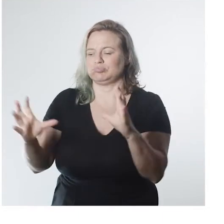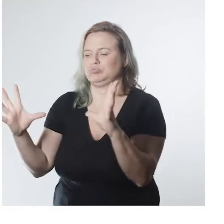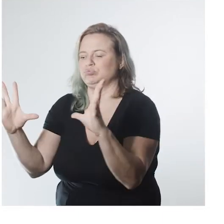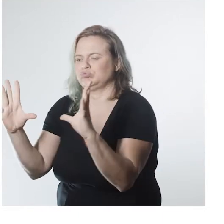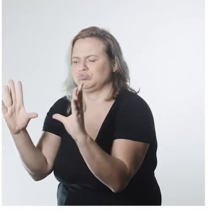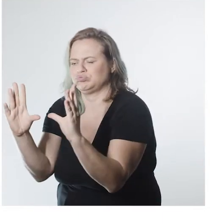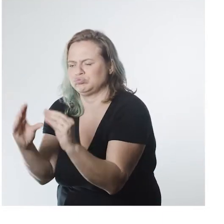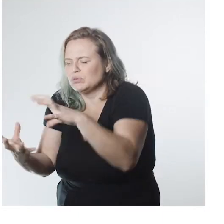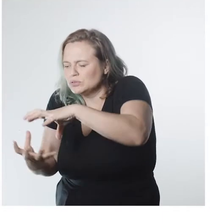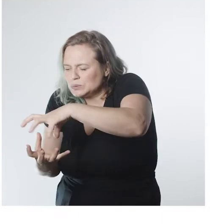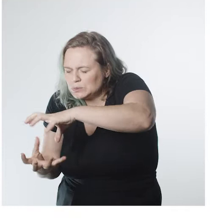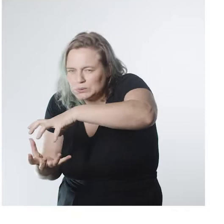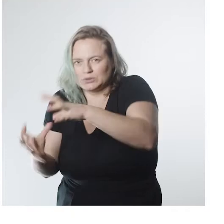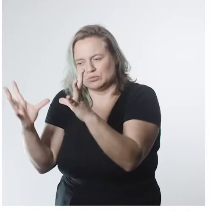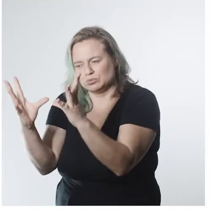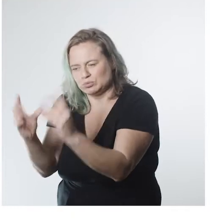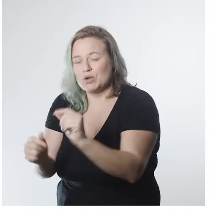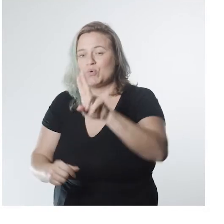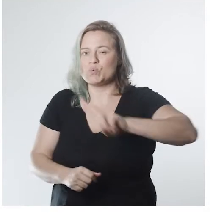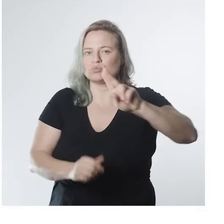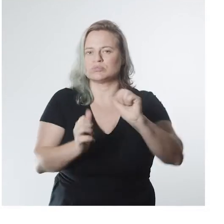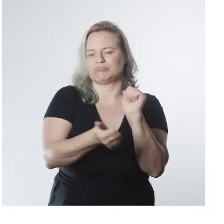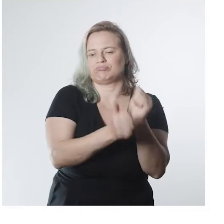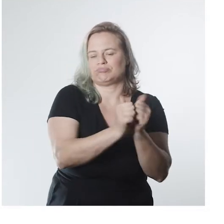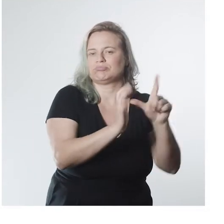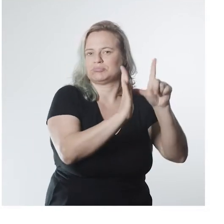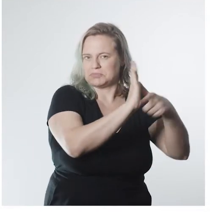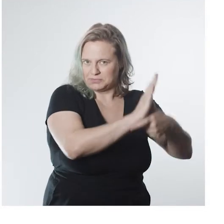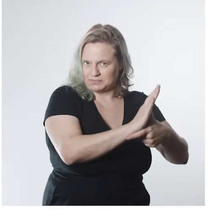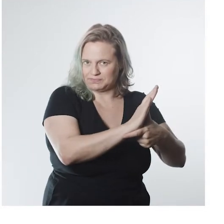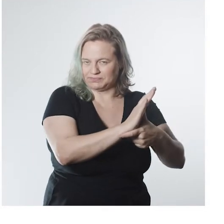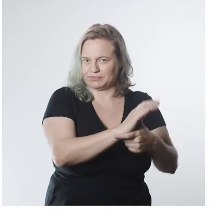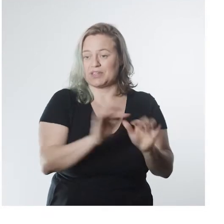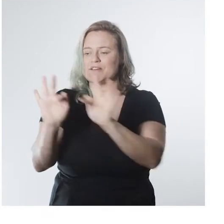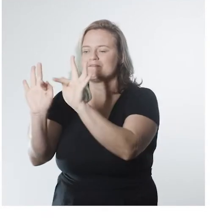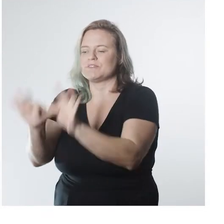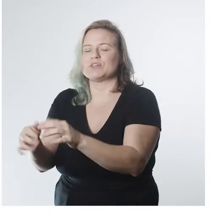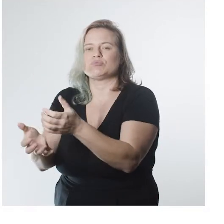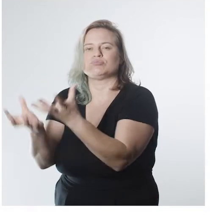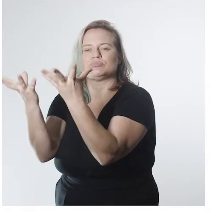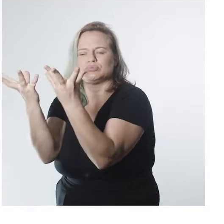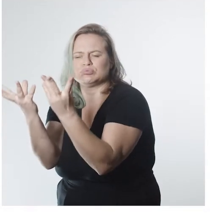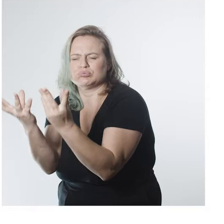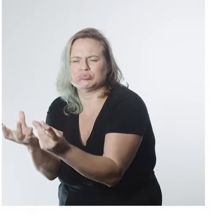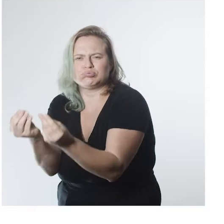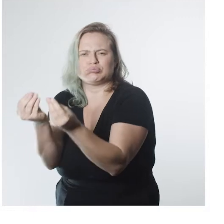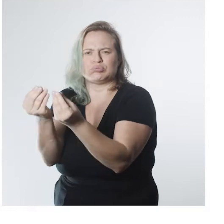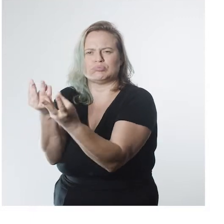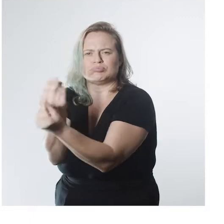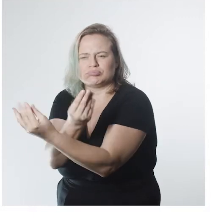aí a gente vai utilizar dentro da preparação do arroz. O resultado final do caldo, depois de coado, né, cozido e coado, vai ficar nessa consistência, gente,